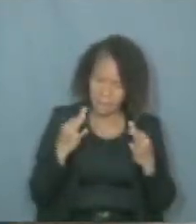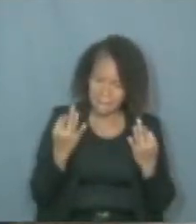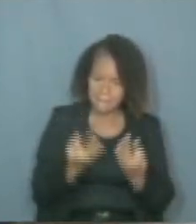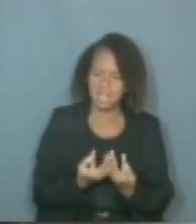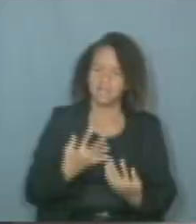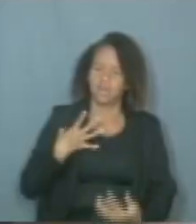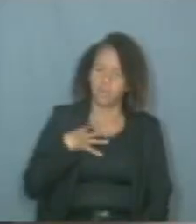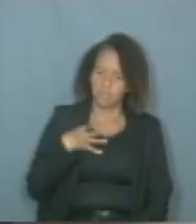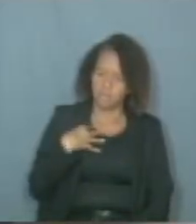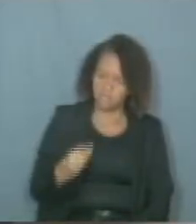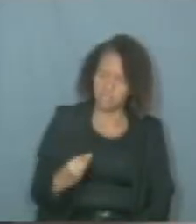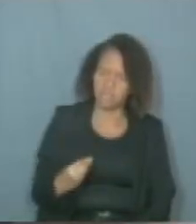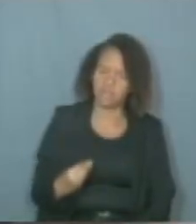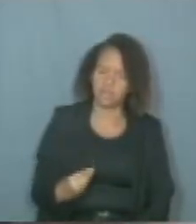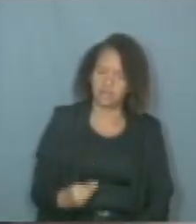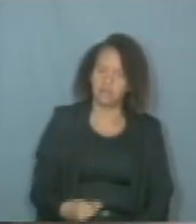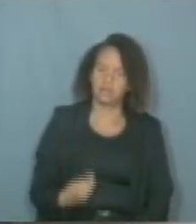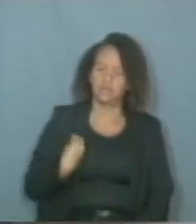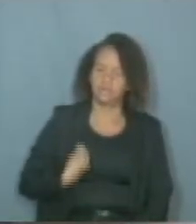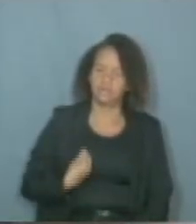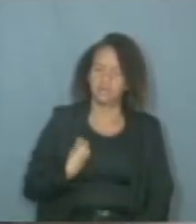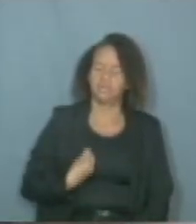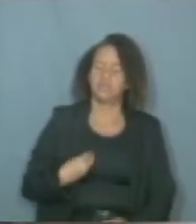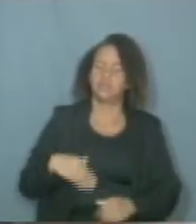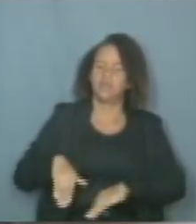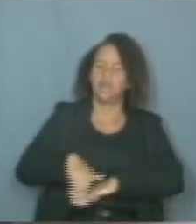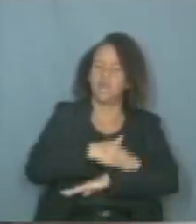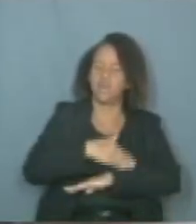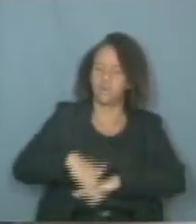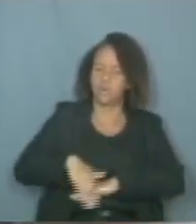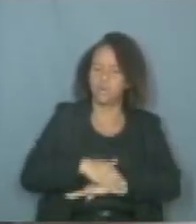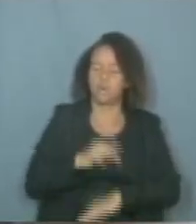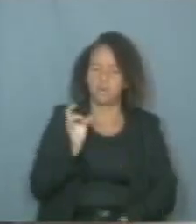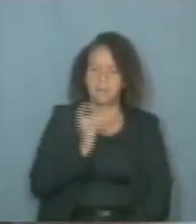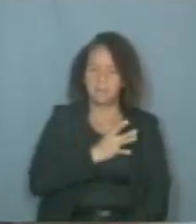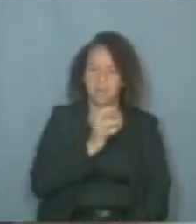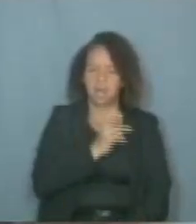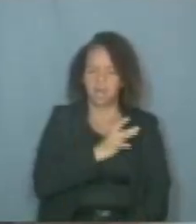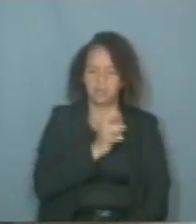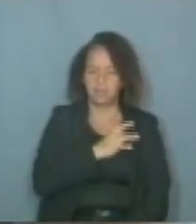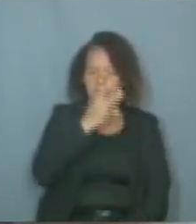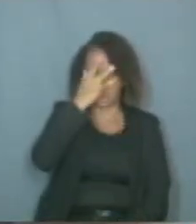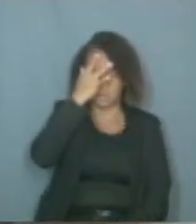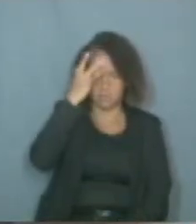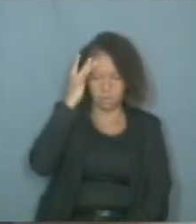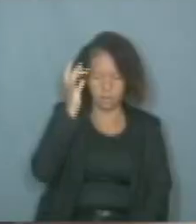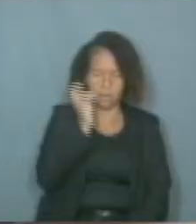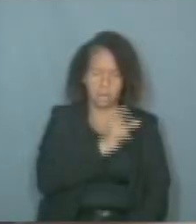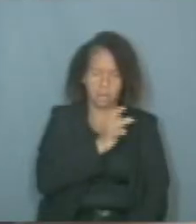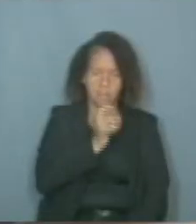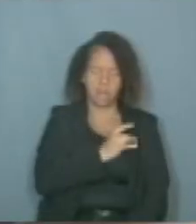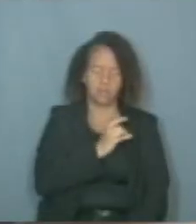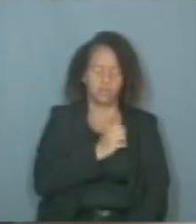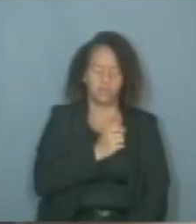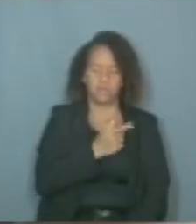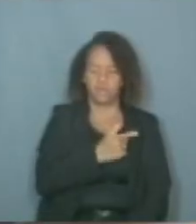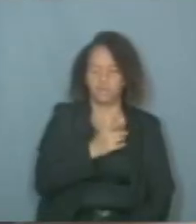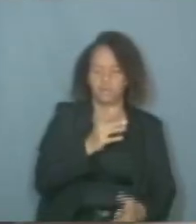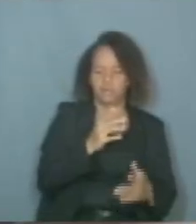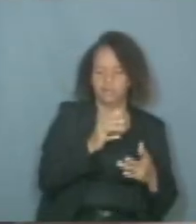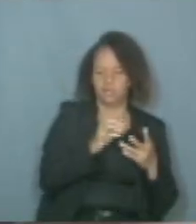com filhos que vivem nas ruas com medo do seu agressor, com medo do companheiro que já